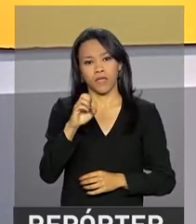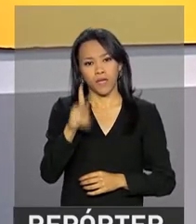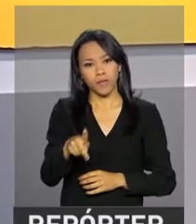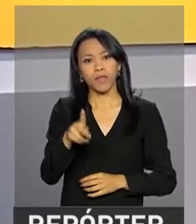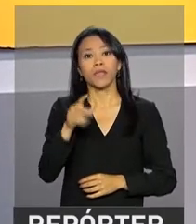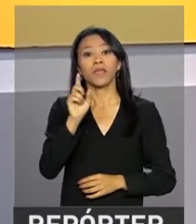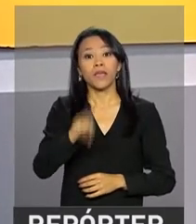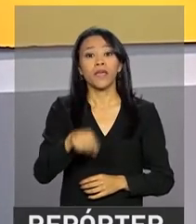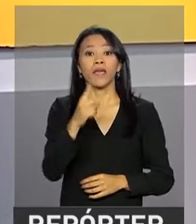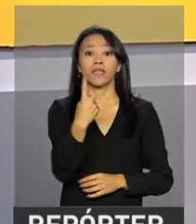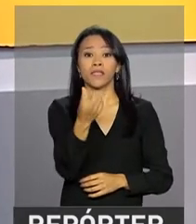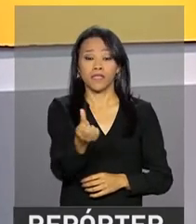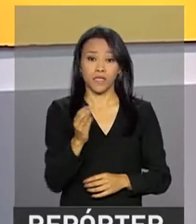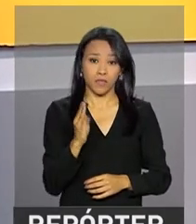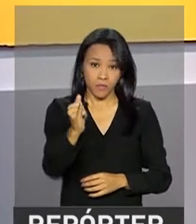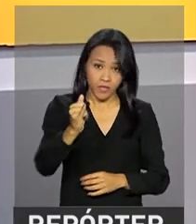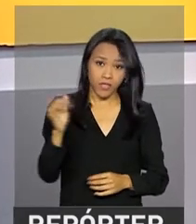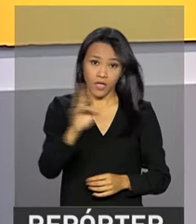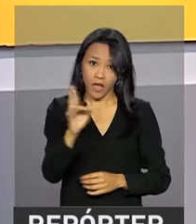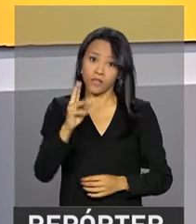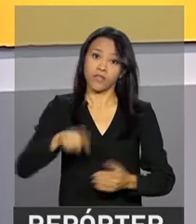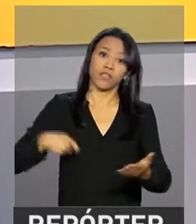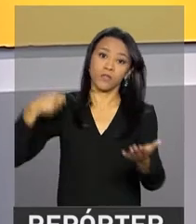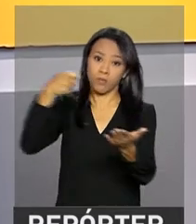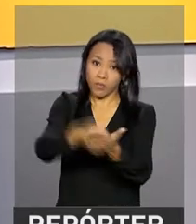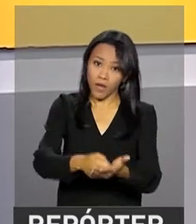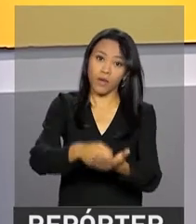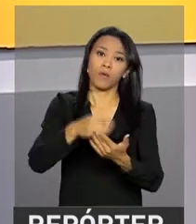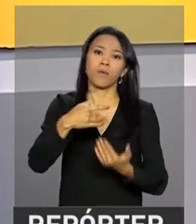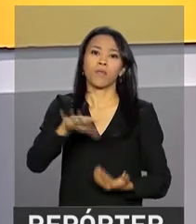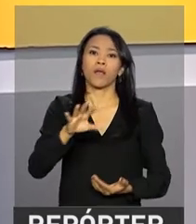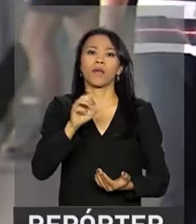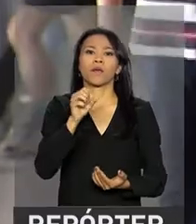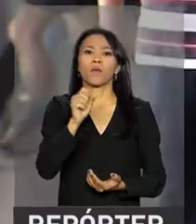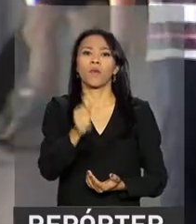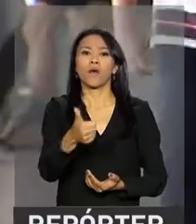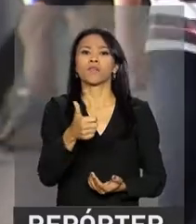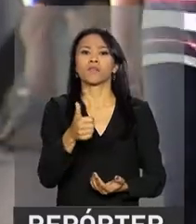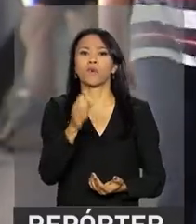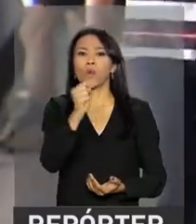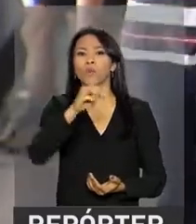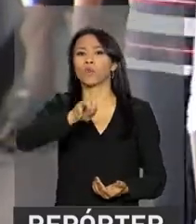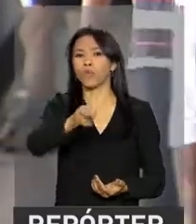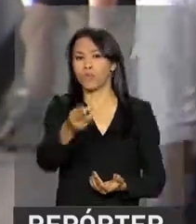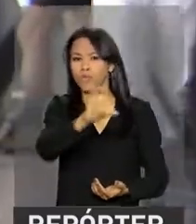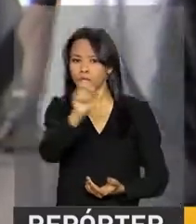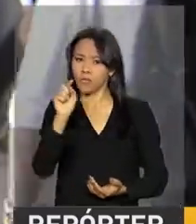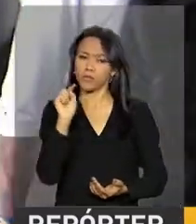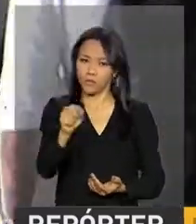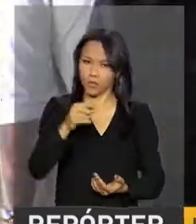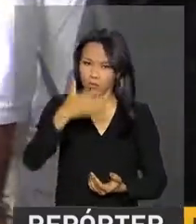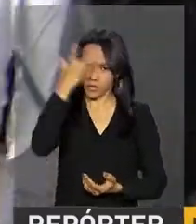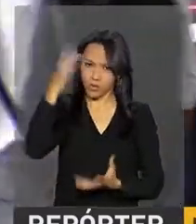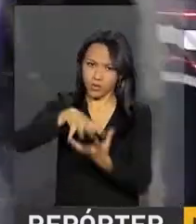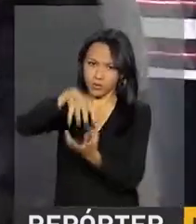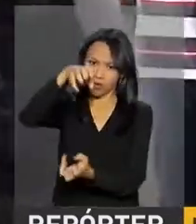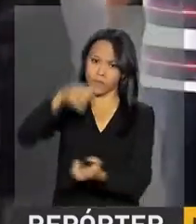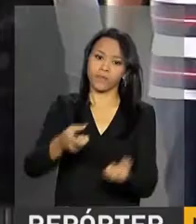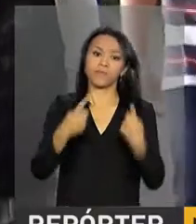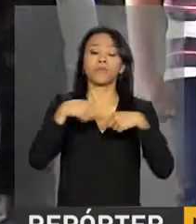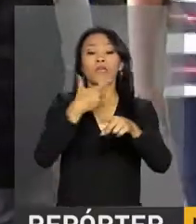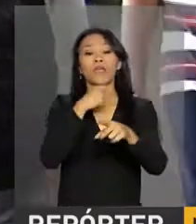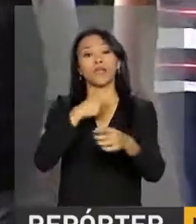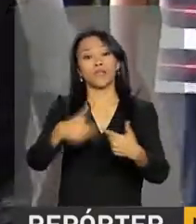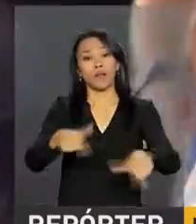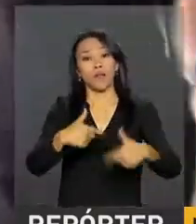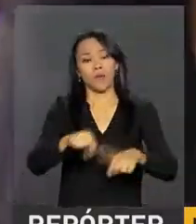pagos para quase oito milhões e meio de idosos quem trabalhou com carteira assinada até 4